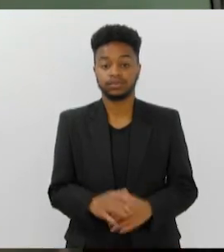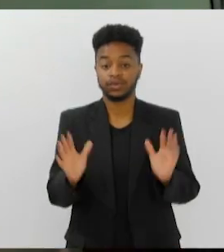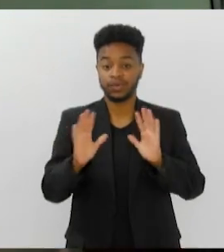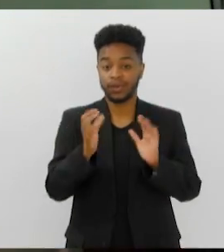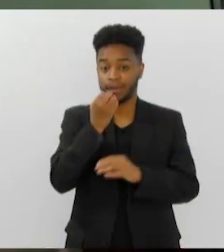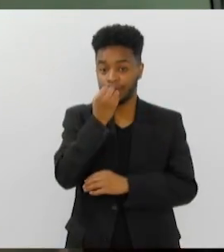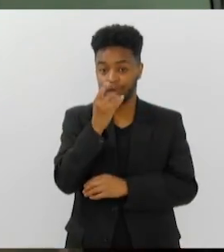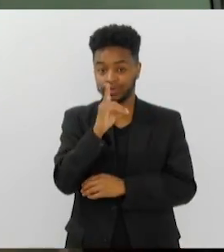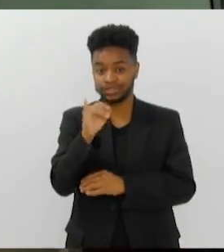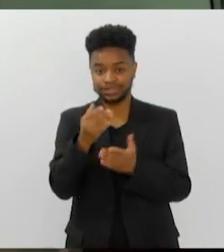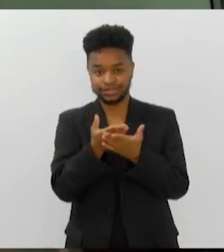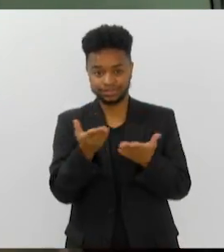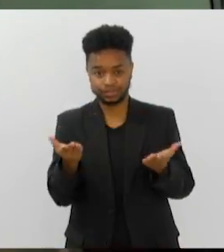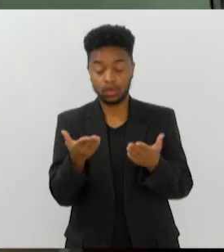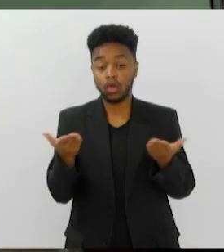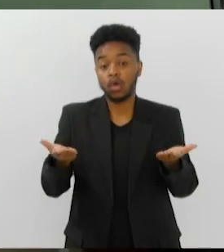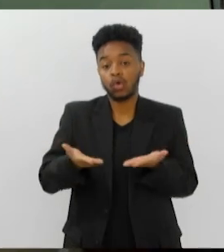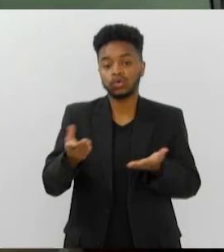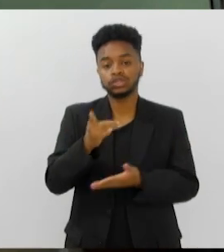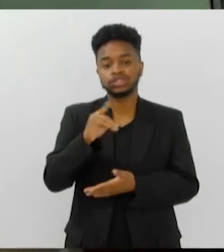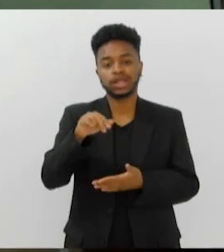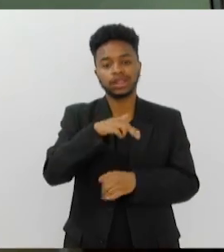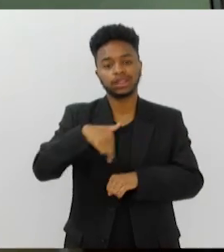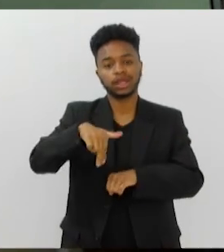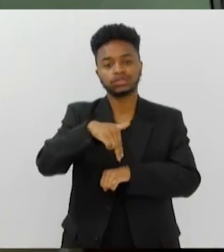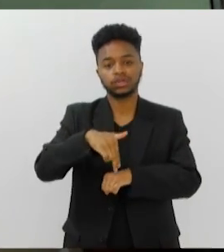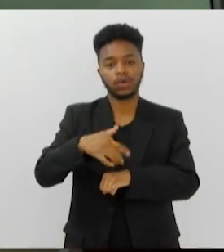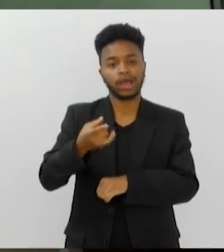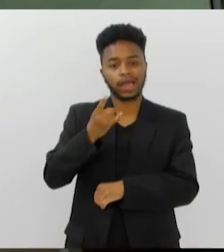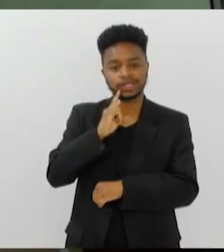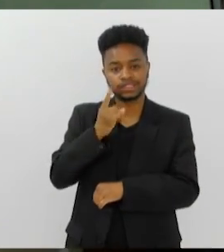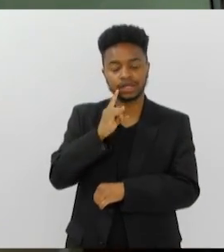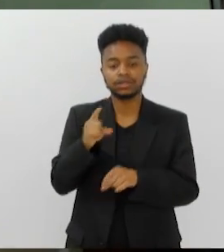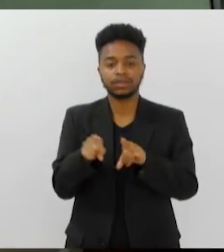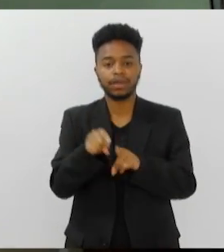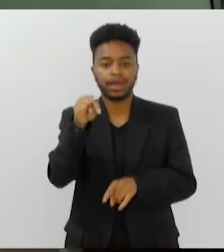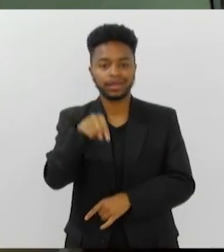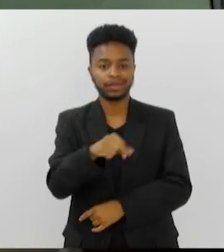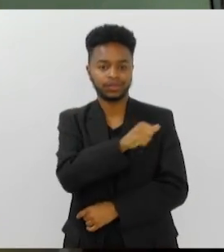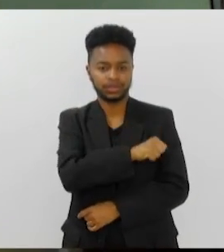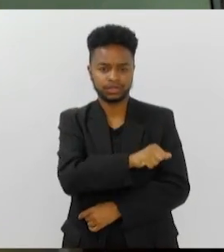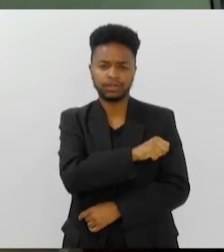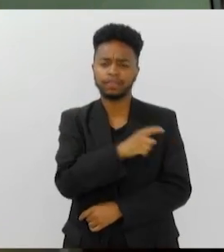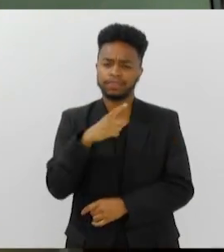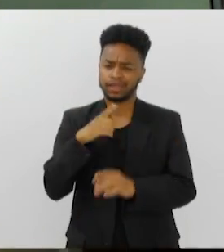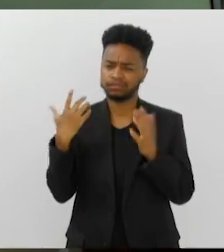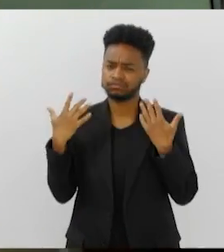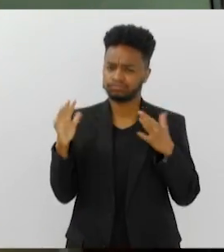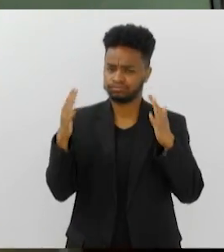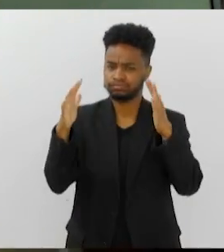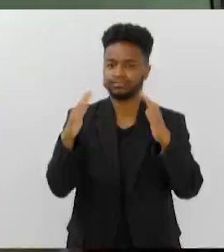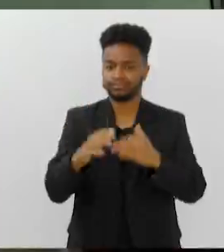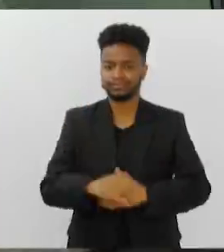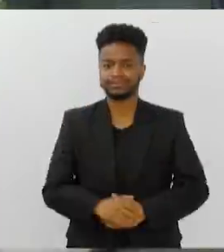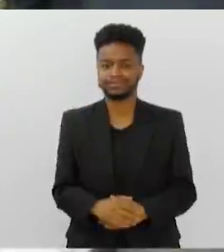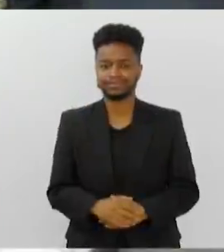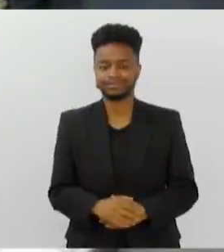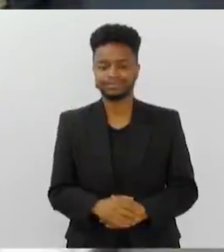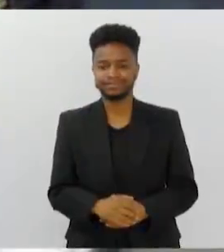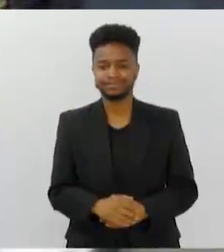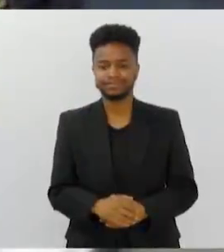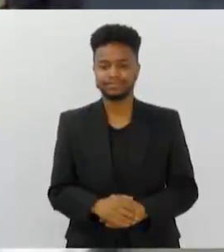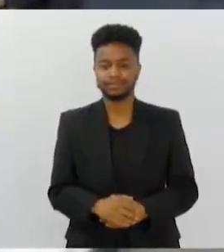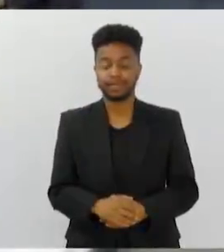Bom dia! Hoje é o Dia Nacional da Cachaça e o Rio de Janeiro tem muito o que comemorar.